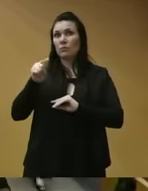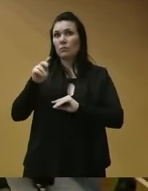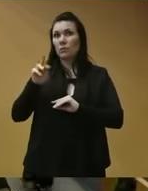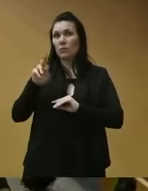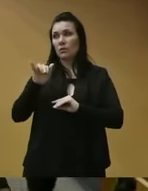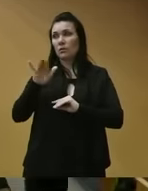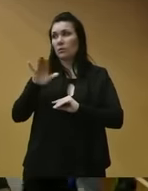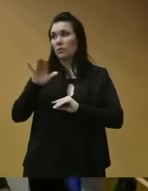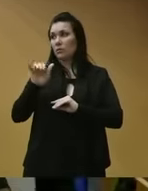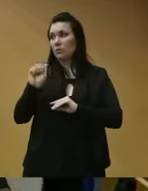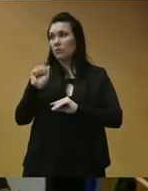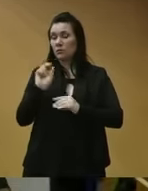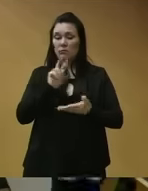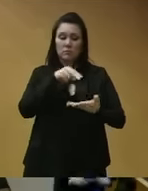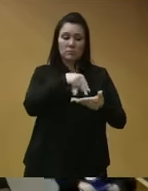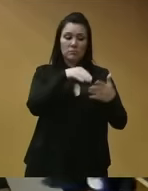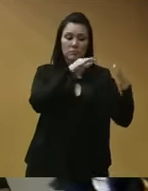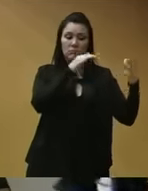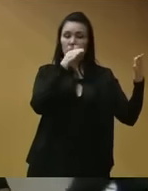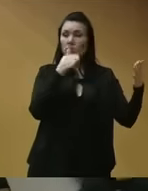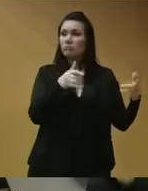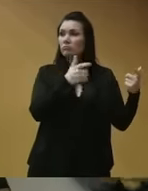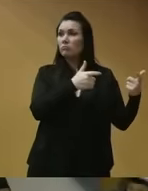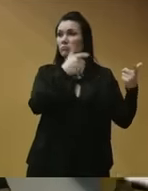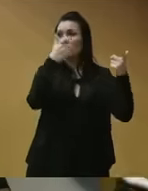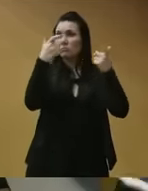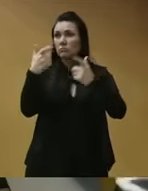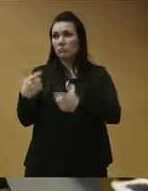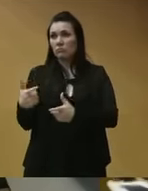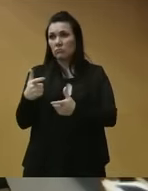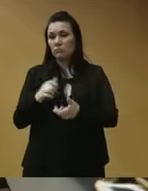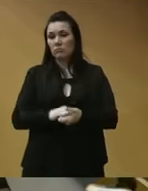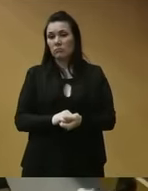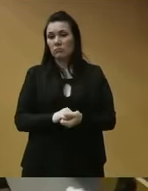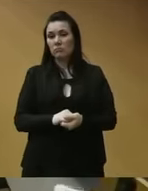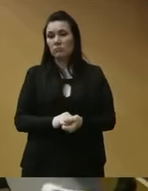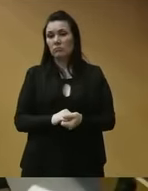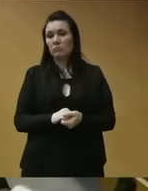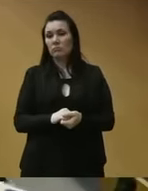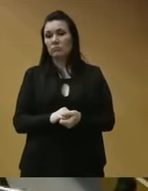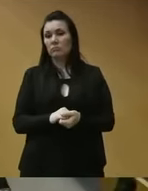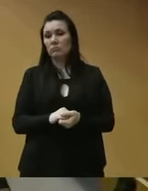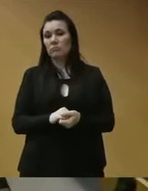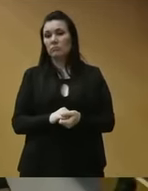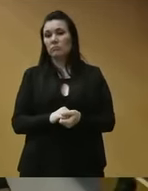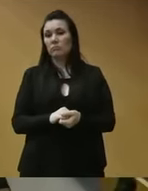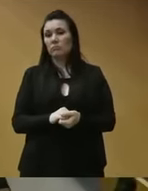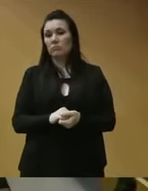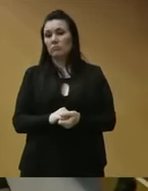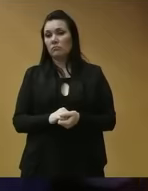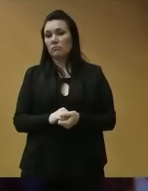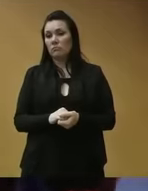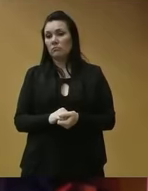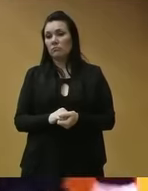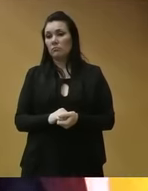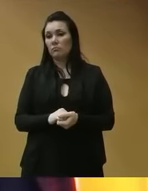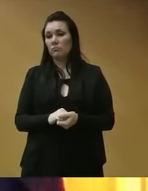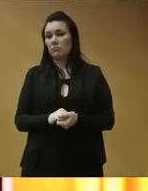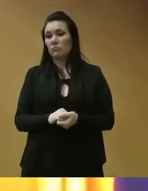Fantinel, para que se posicione junto à mesa, a fim de proceder à colocação dos chapéus nos formandos.